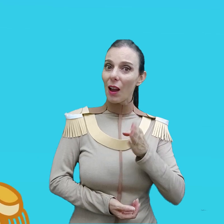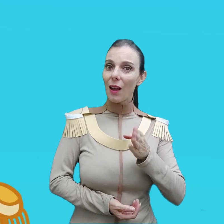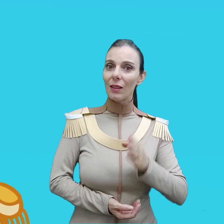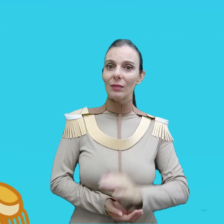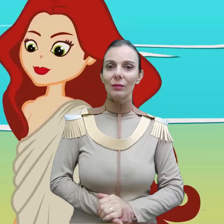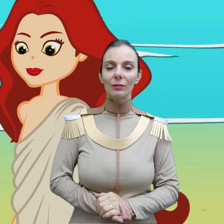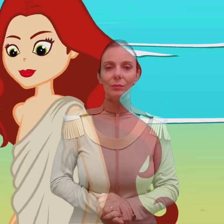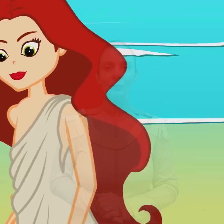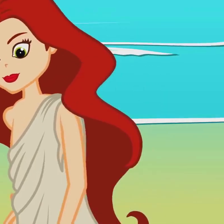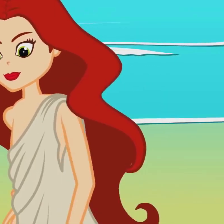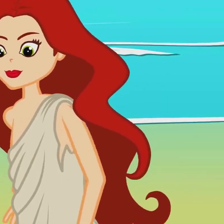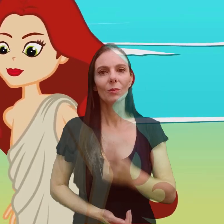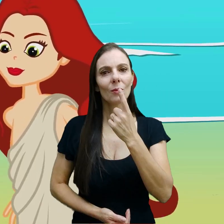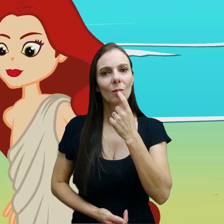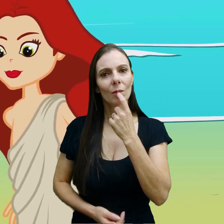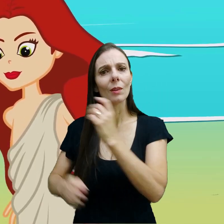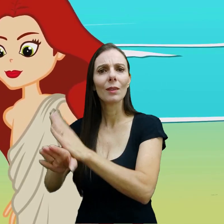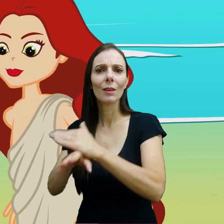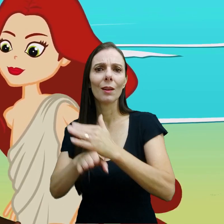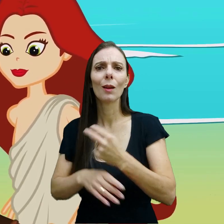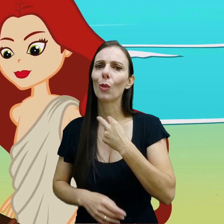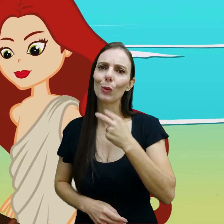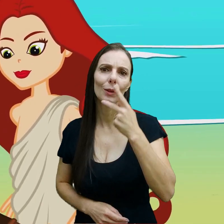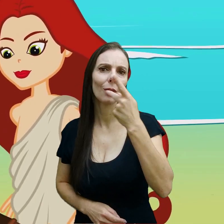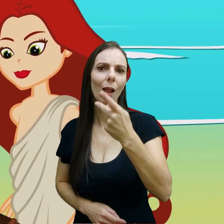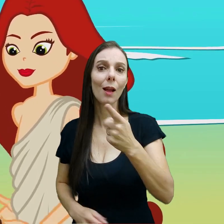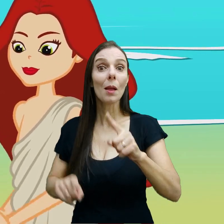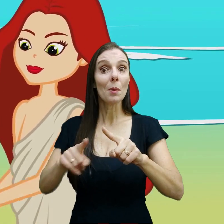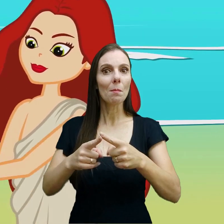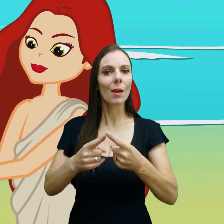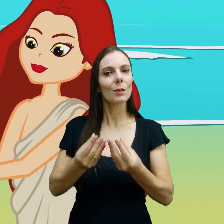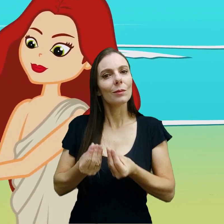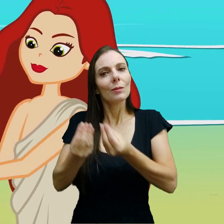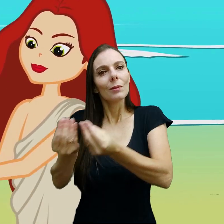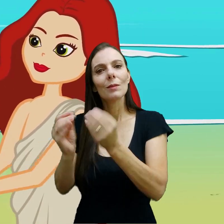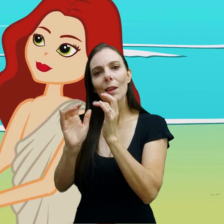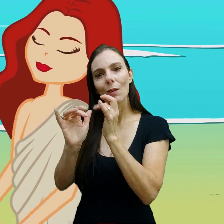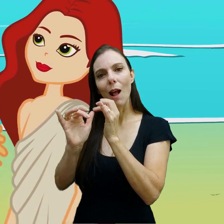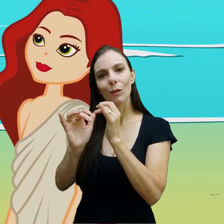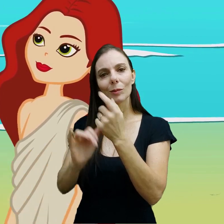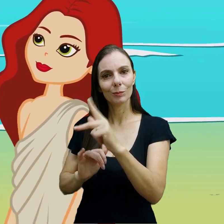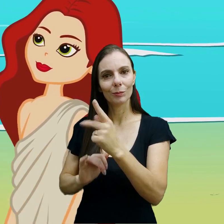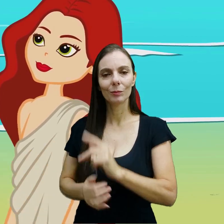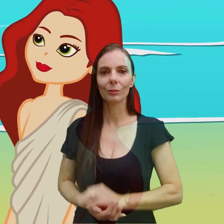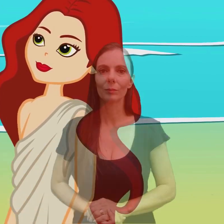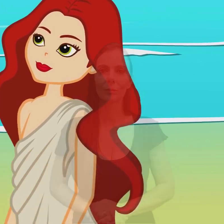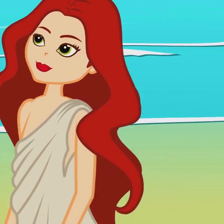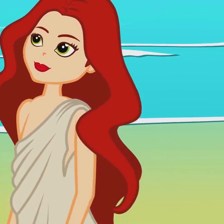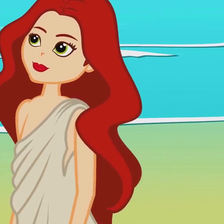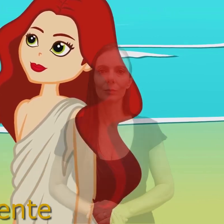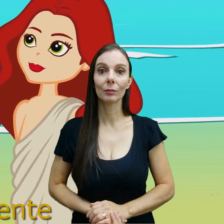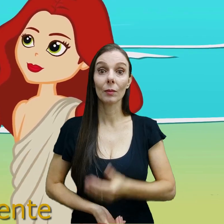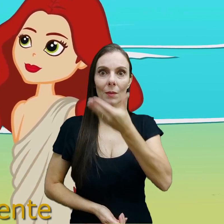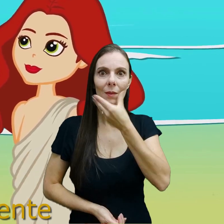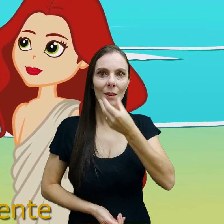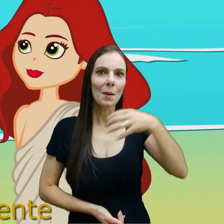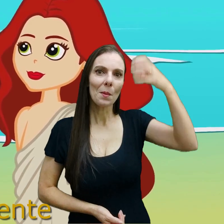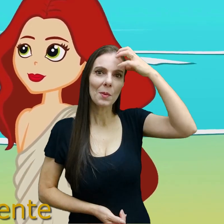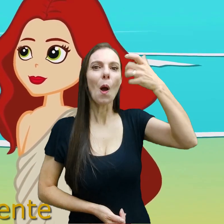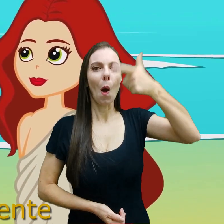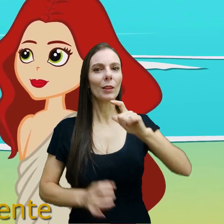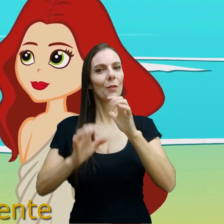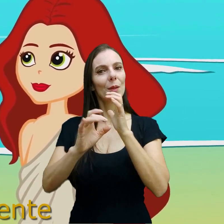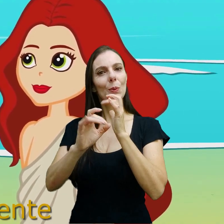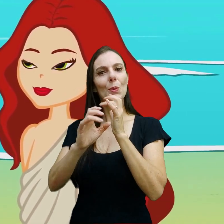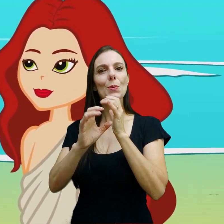Sim, já. Ariel não podia falar, mas ela entregou a flauta ao príncipe. O príncipe